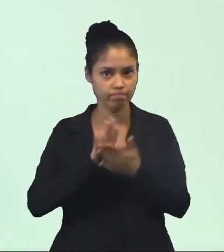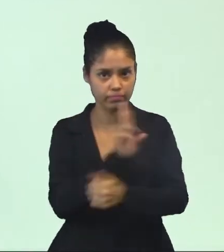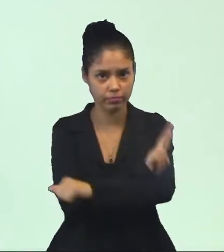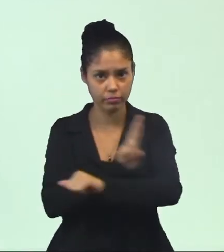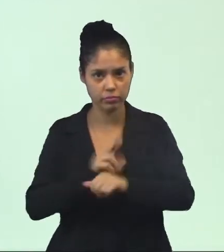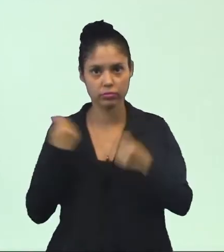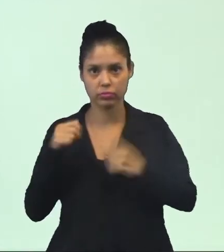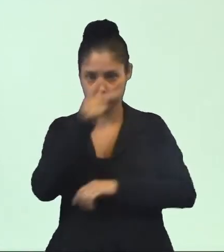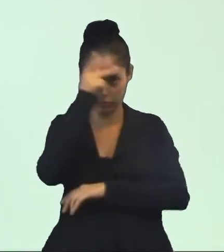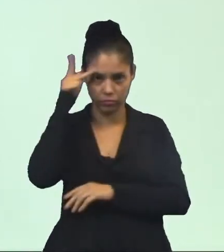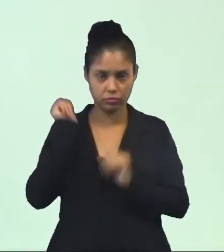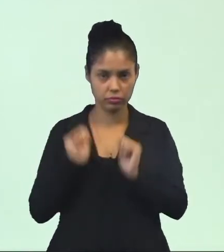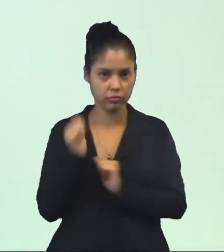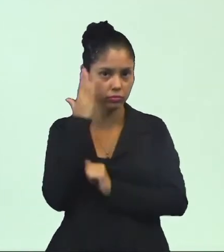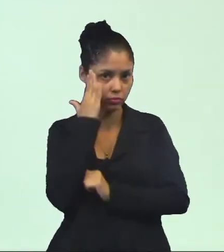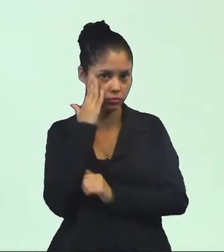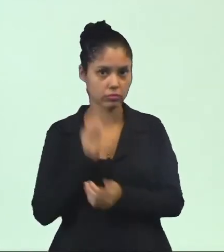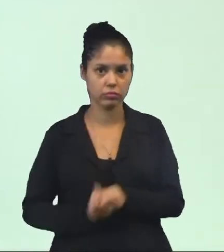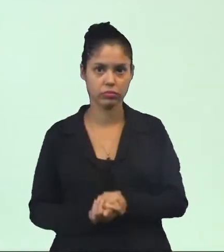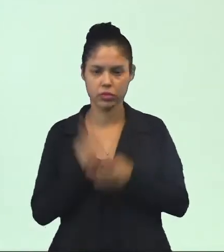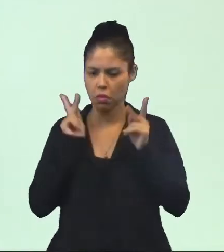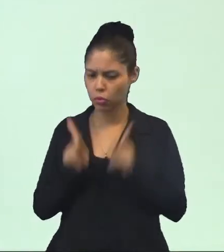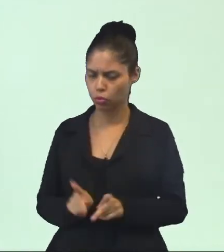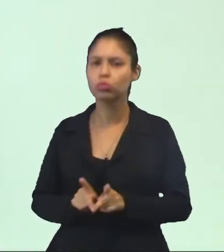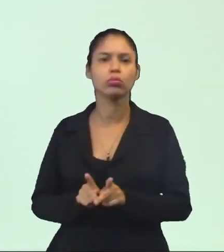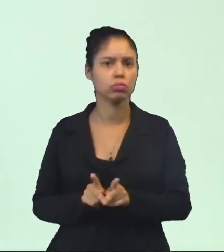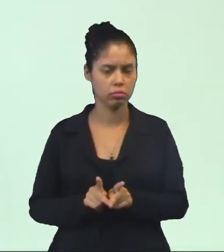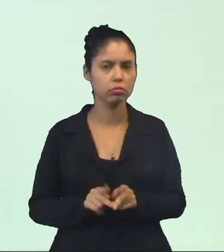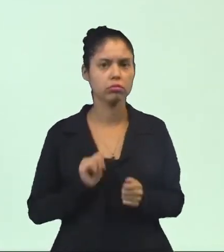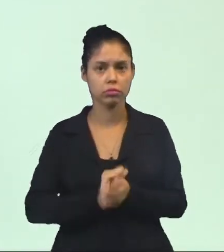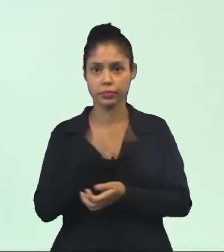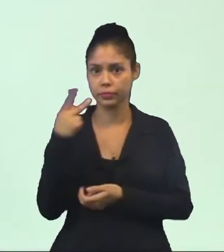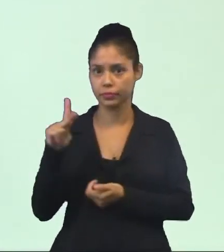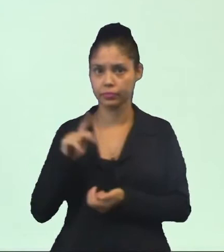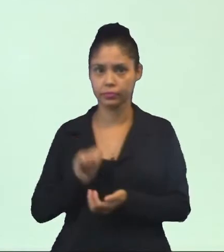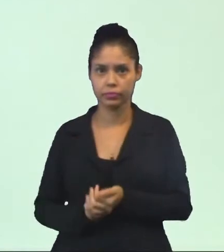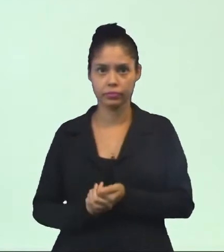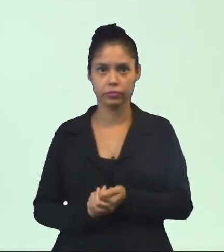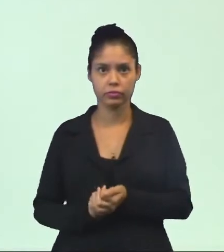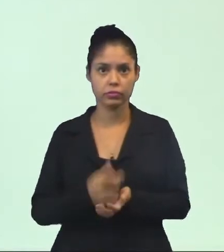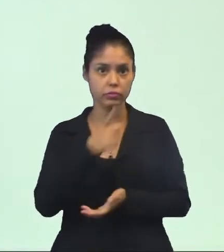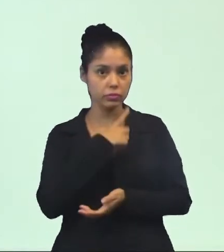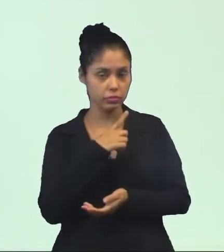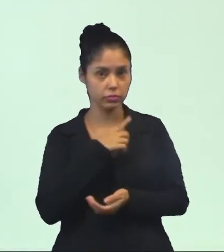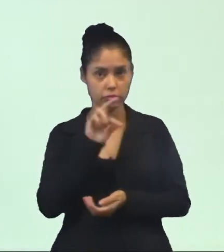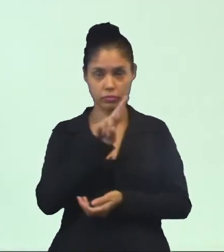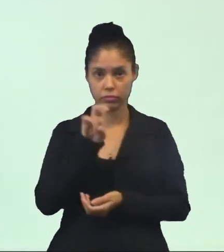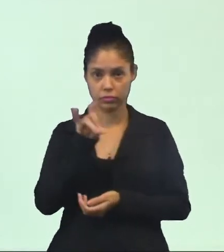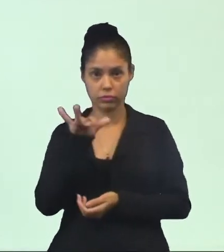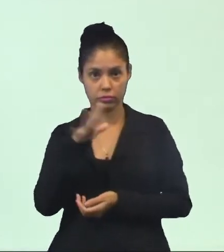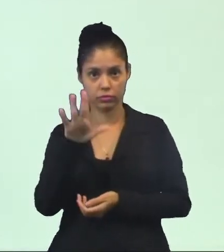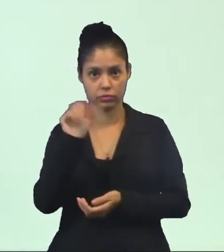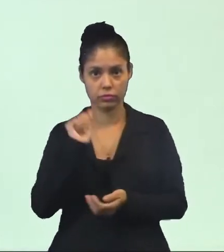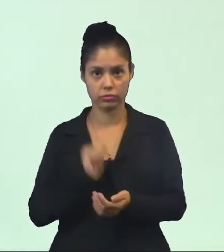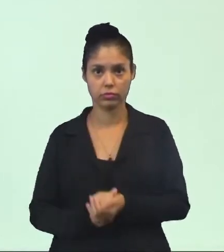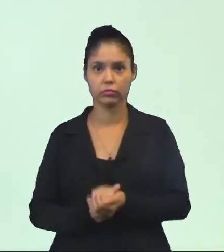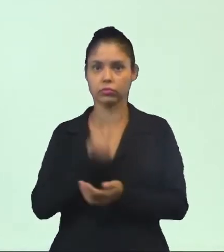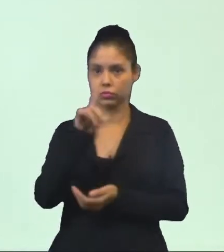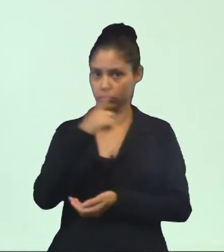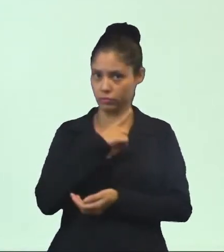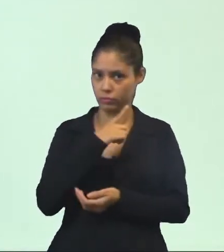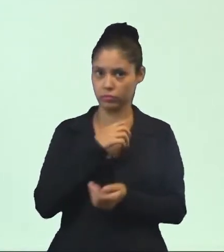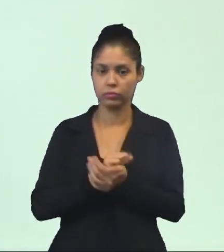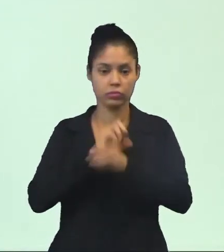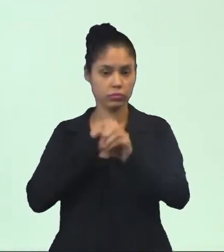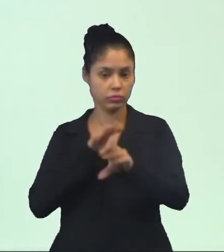que essa pessoa possa entender o comportamento dela com os que têm religião. A aula de ensino religioso não é